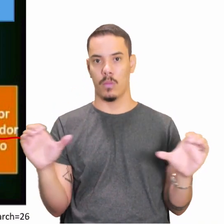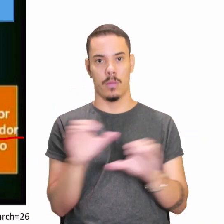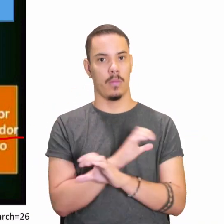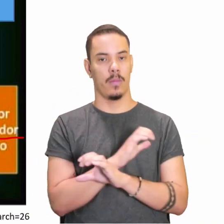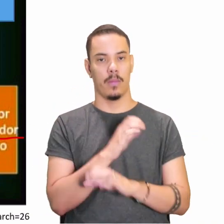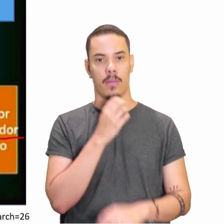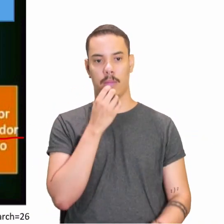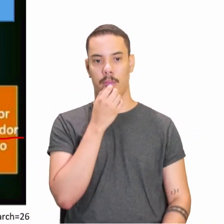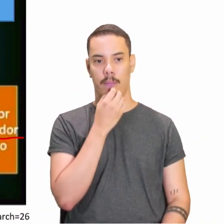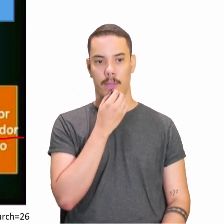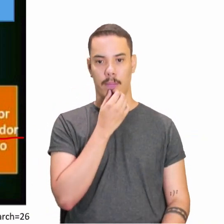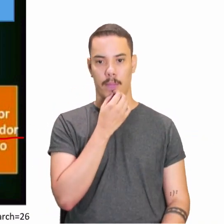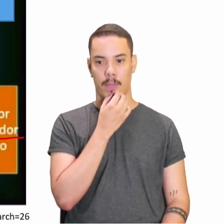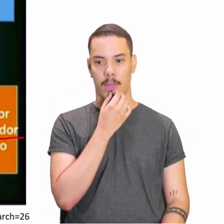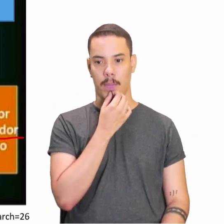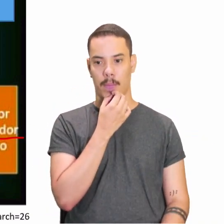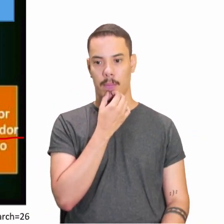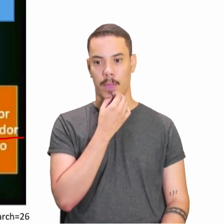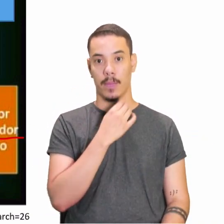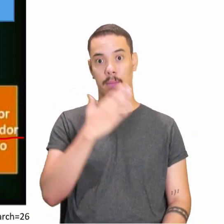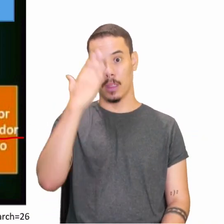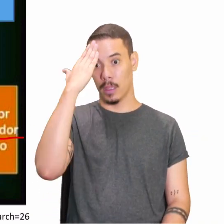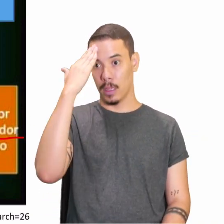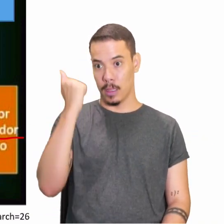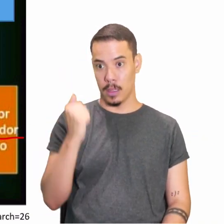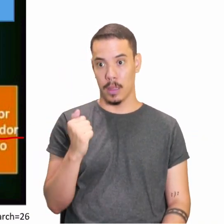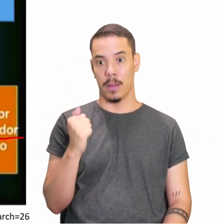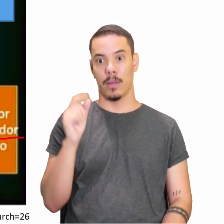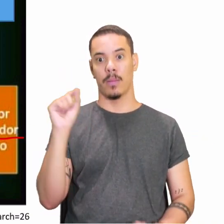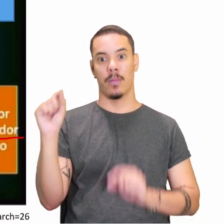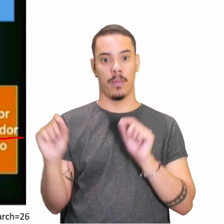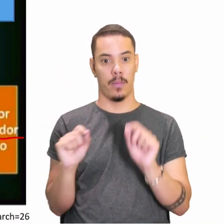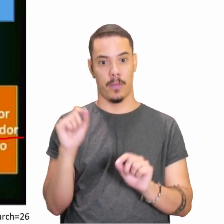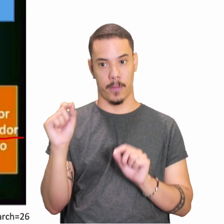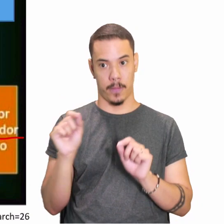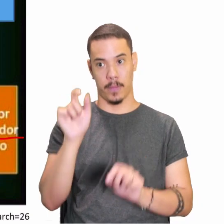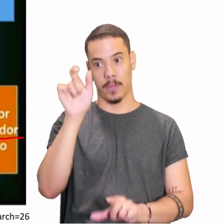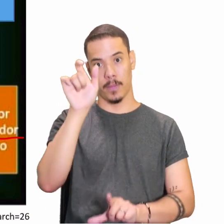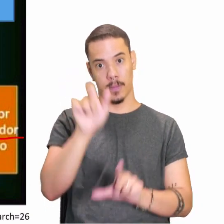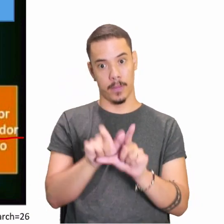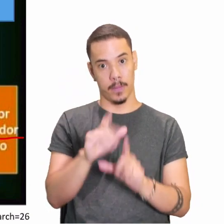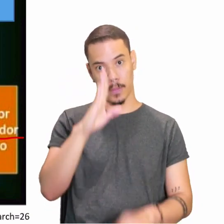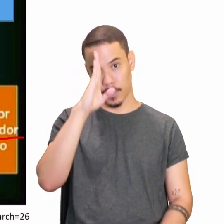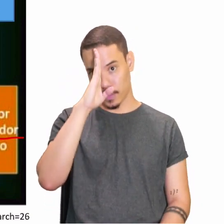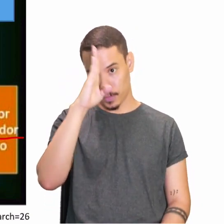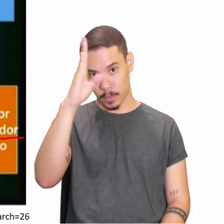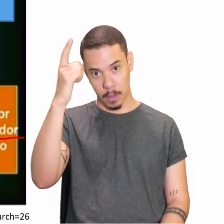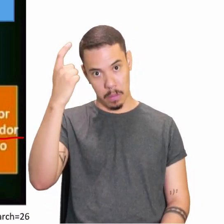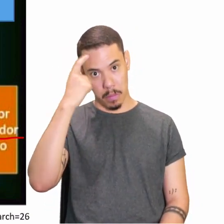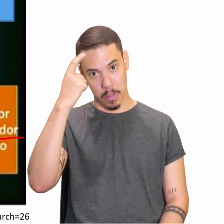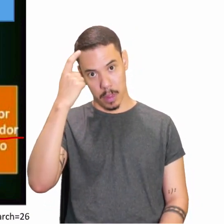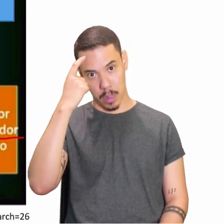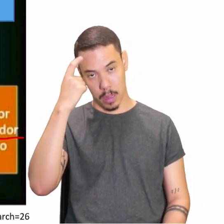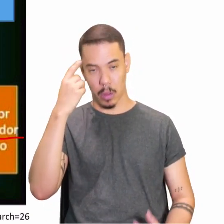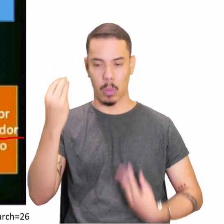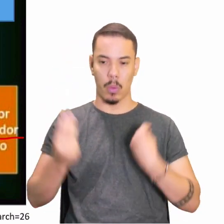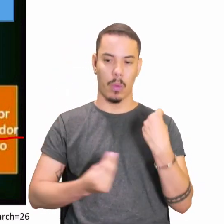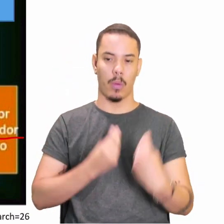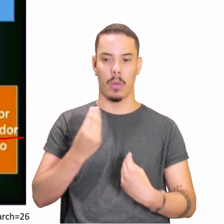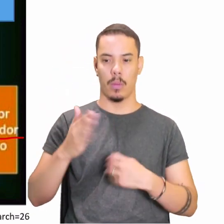tudo. Ele sabe até o que o personagem principal pensa e como ele pode